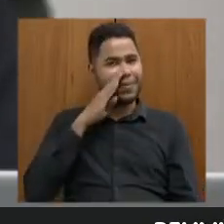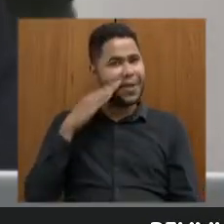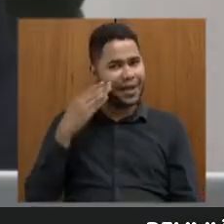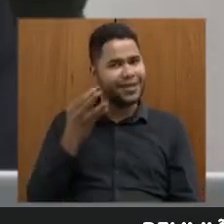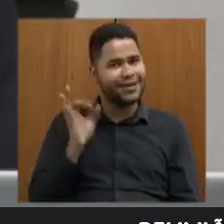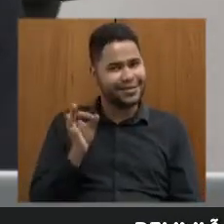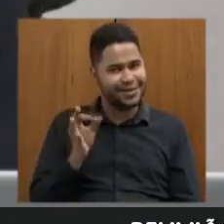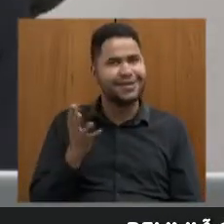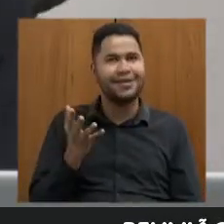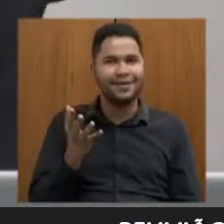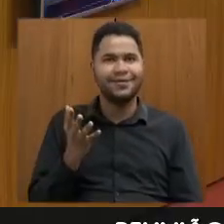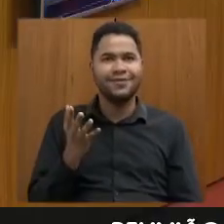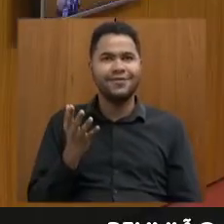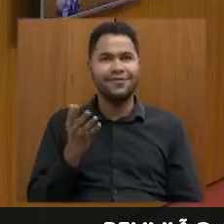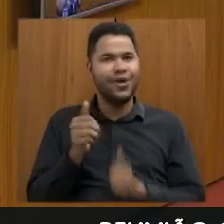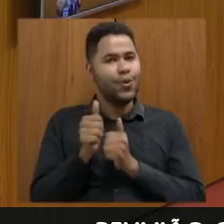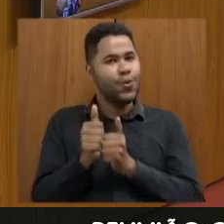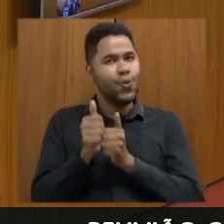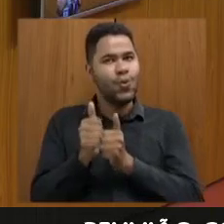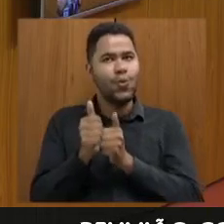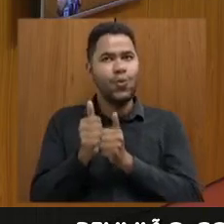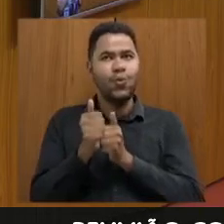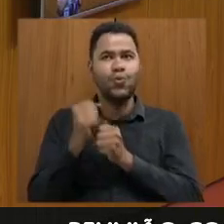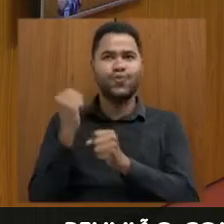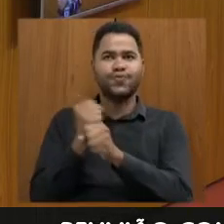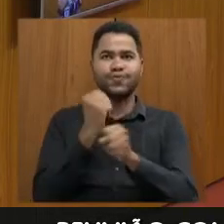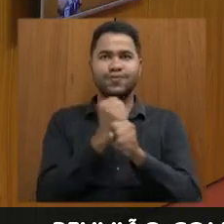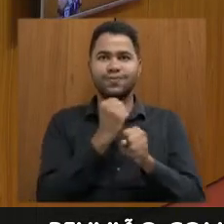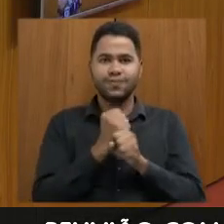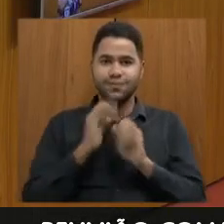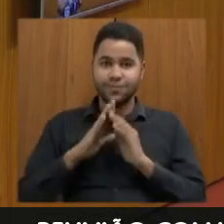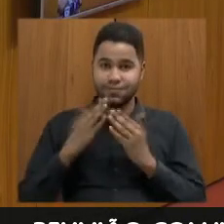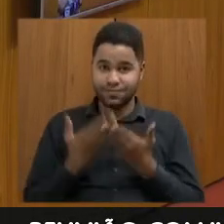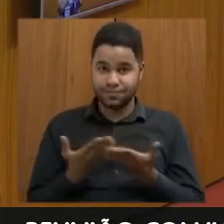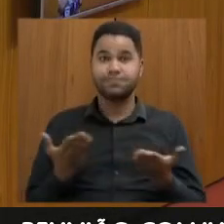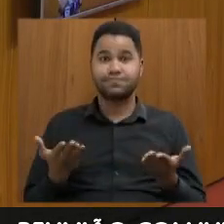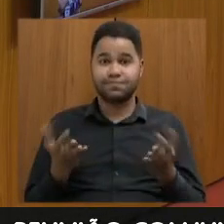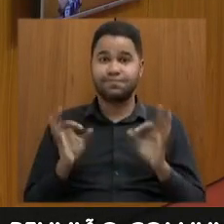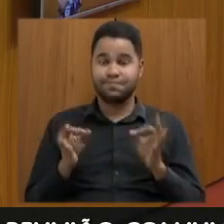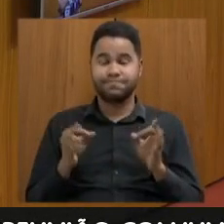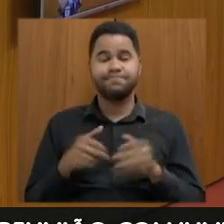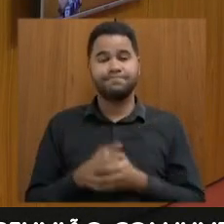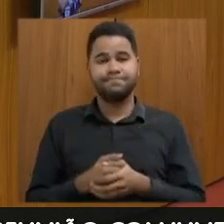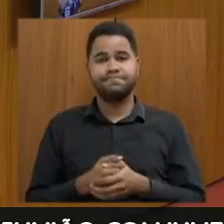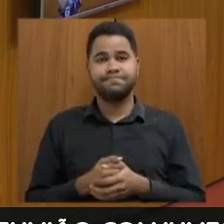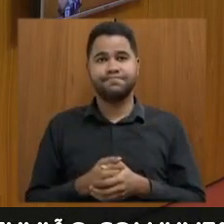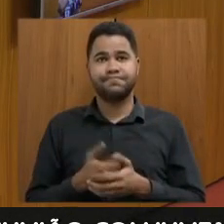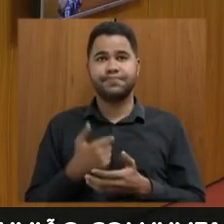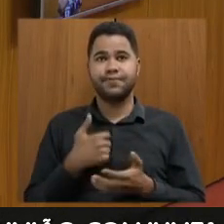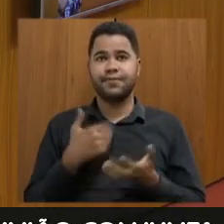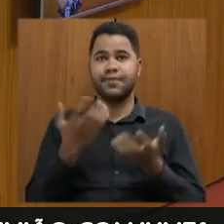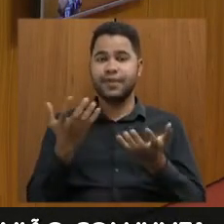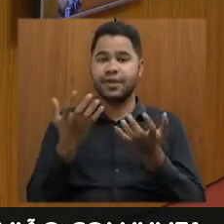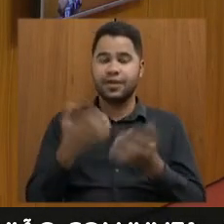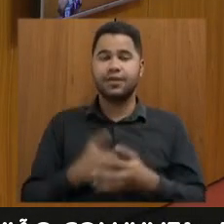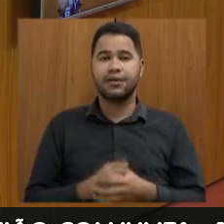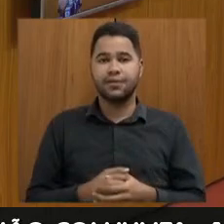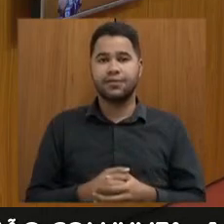Não ela ela vai acompanhar todas as construções de escolas não é mesmo então eu queria